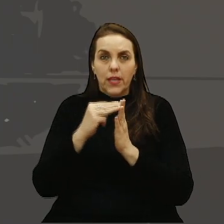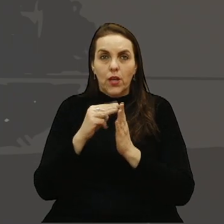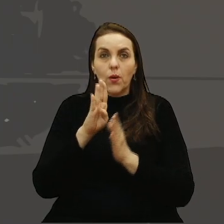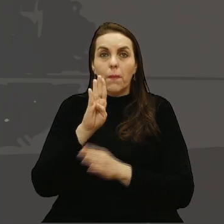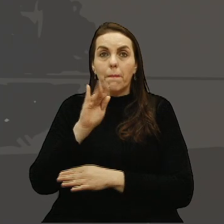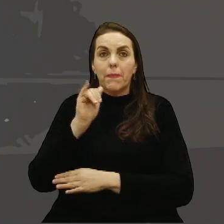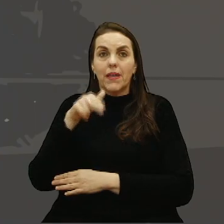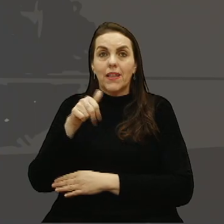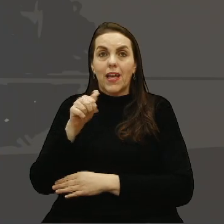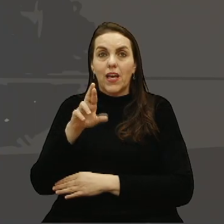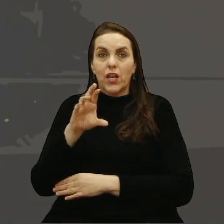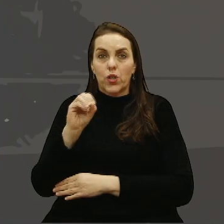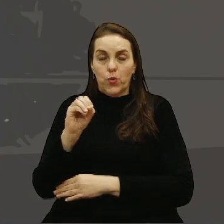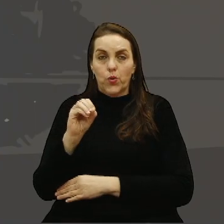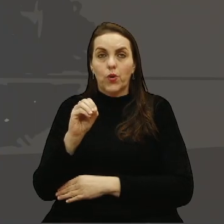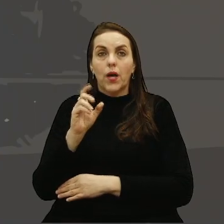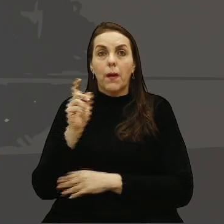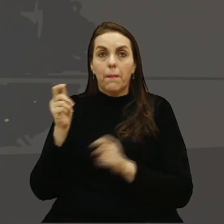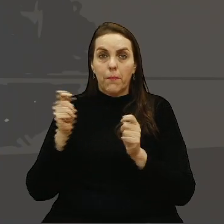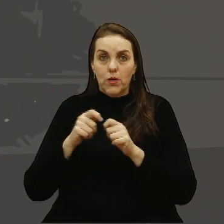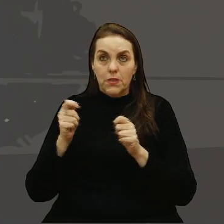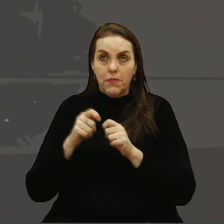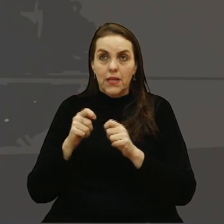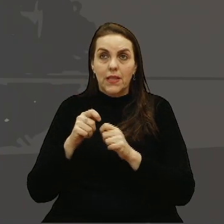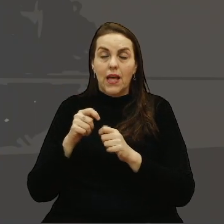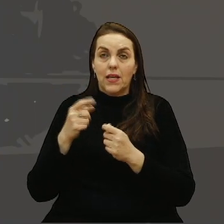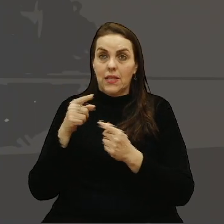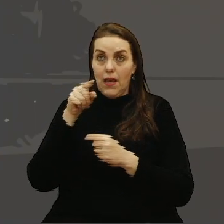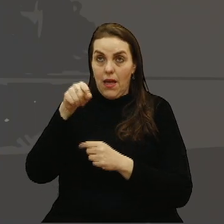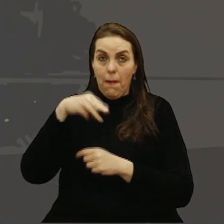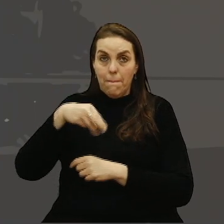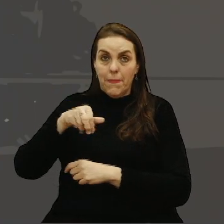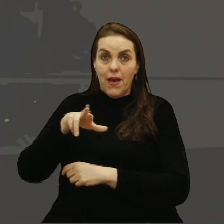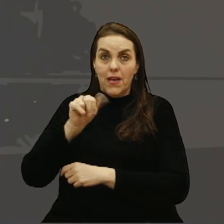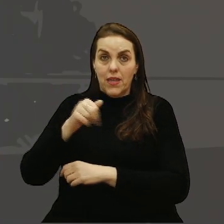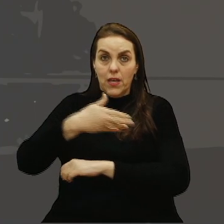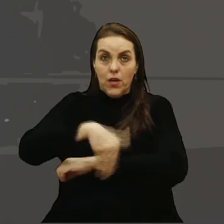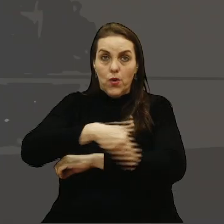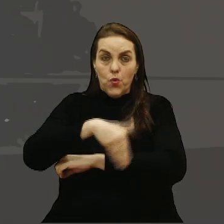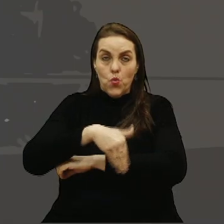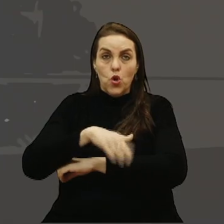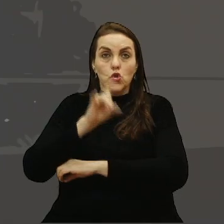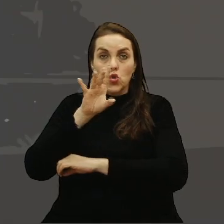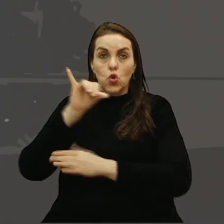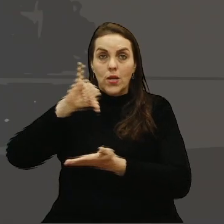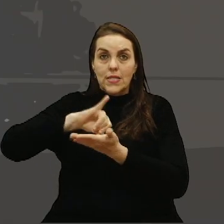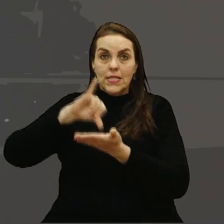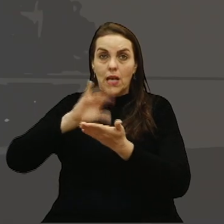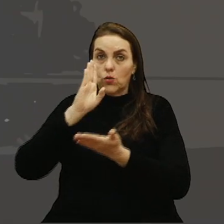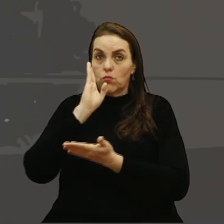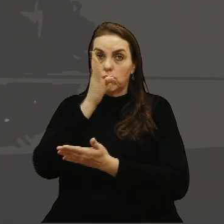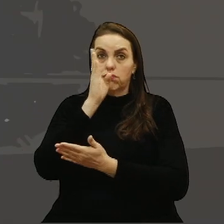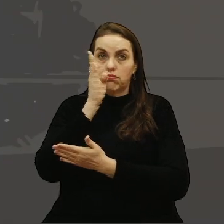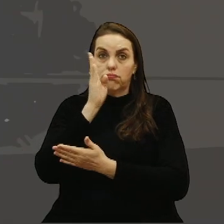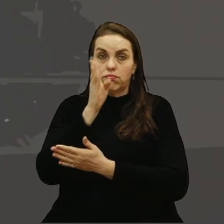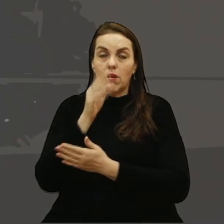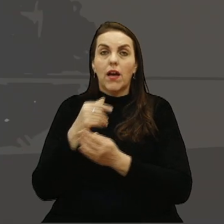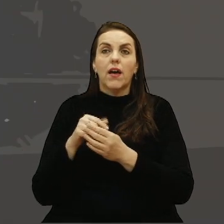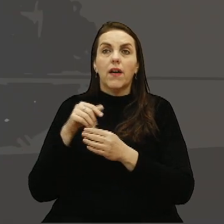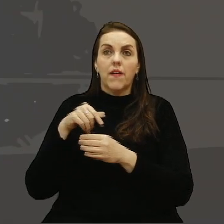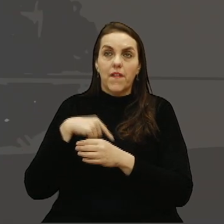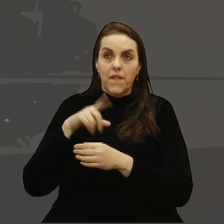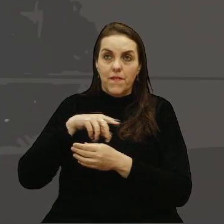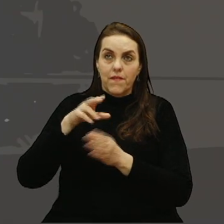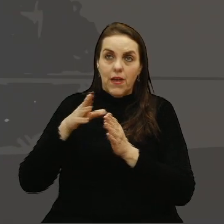seria permitir que a Maria Preze Postali apenas fosse em direção ao centro e aí desce pela Travessa Rio